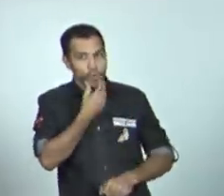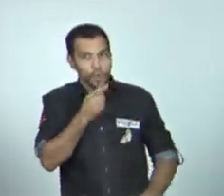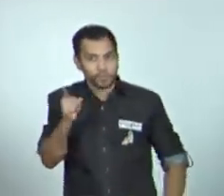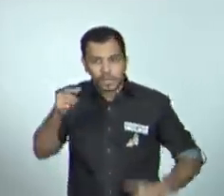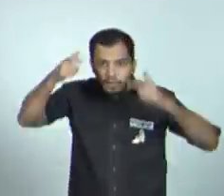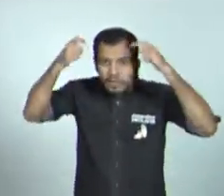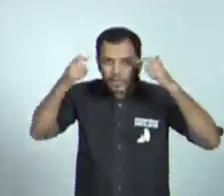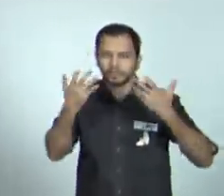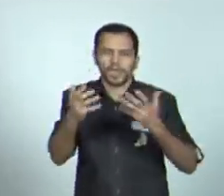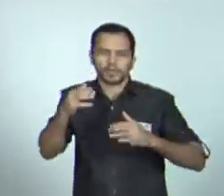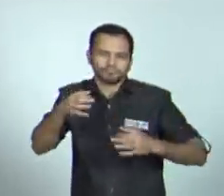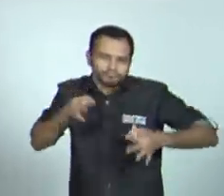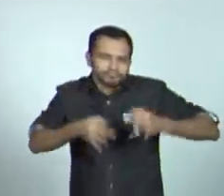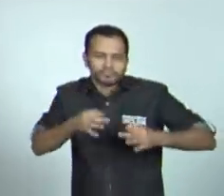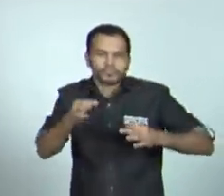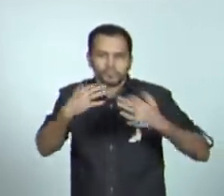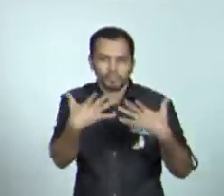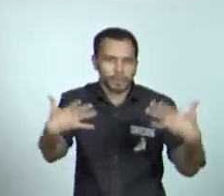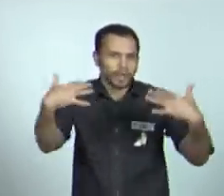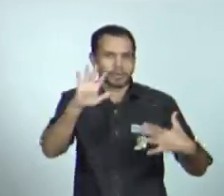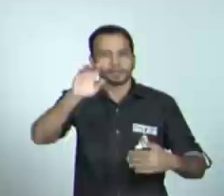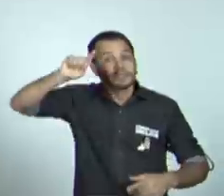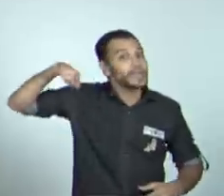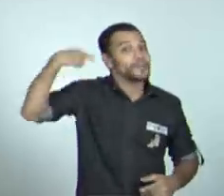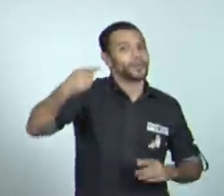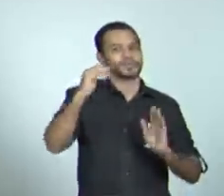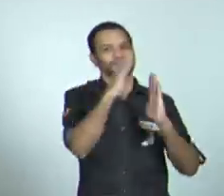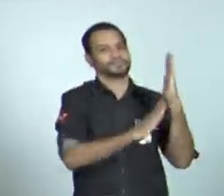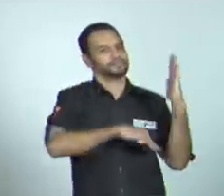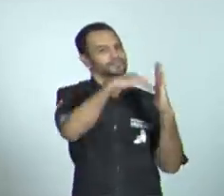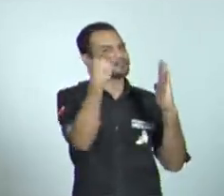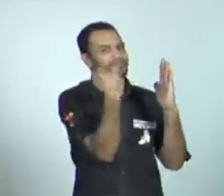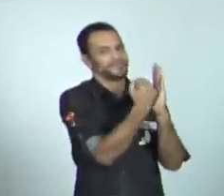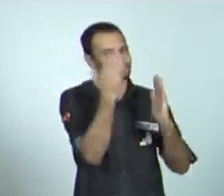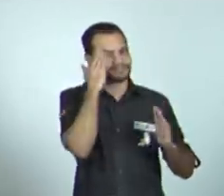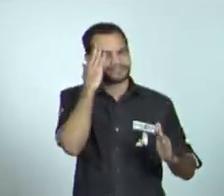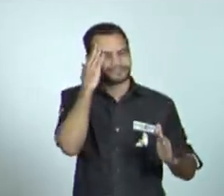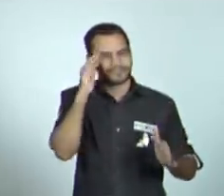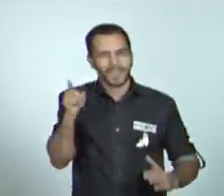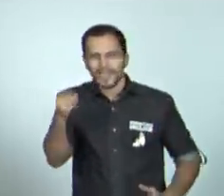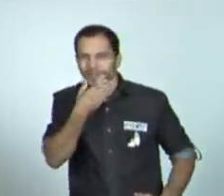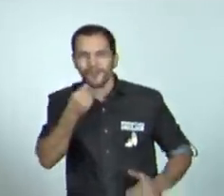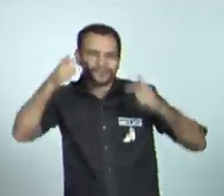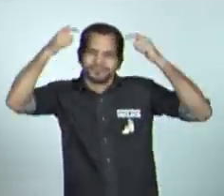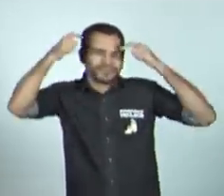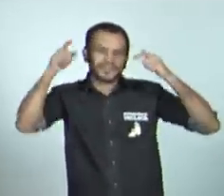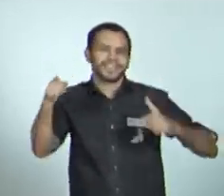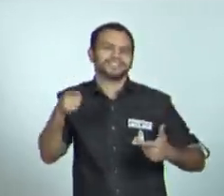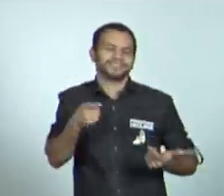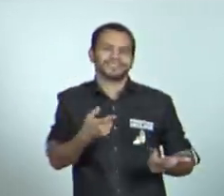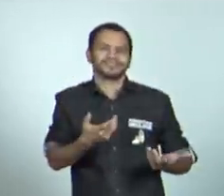pretendia submeter a julgamento público depois da páscoa o herodes agripa não tá nem aí para fé dos